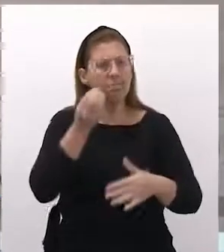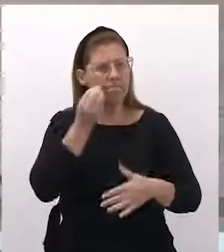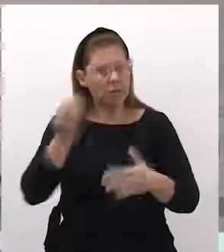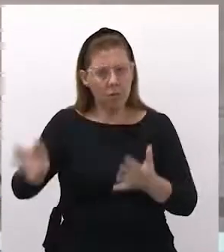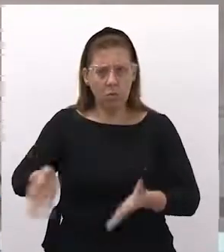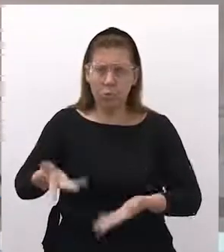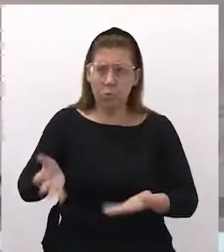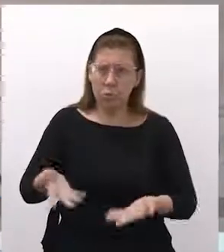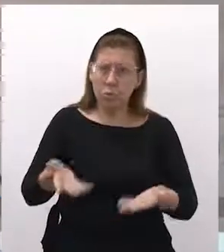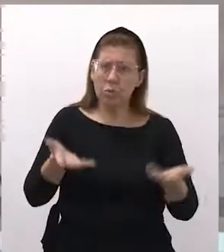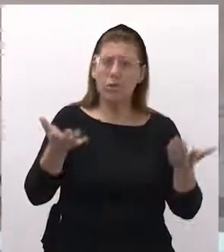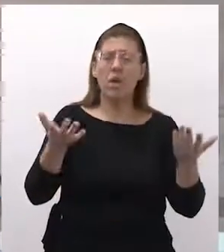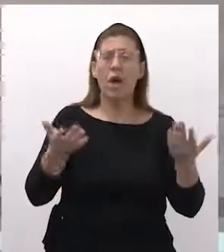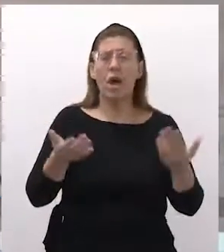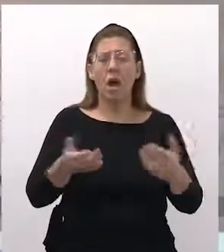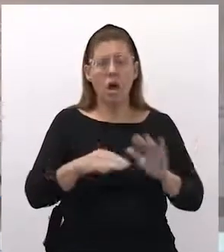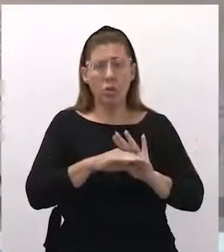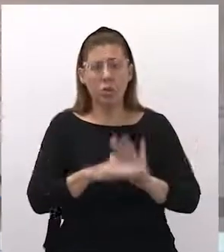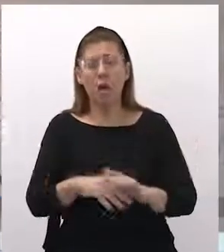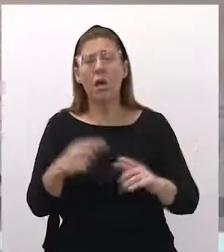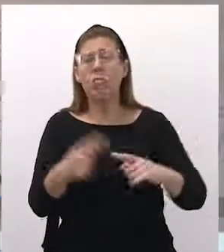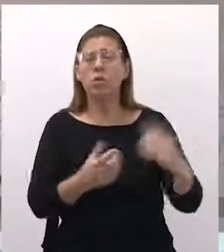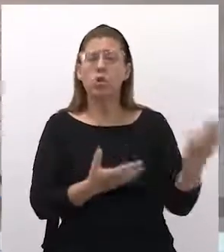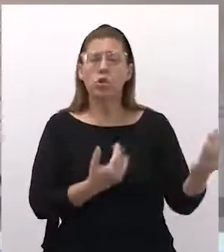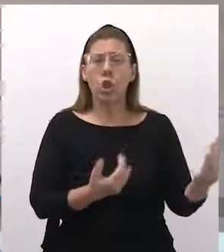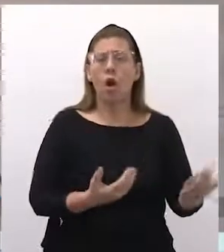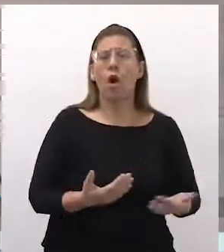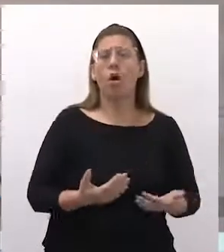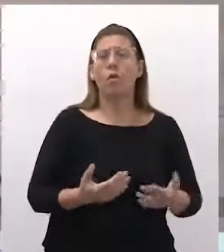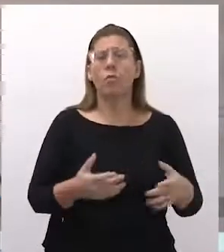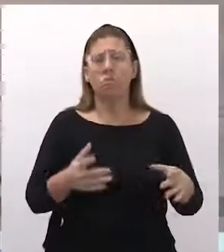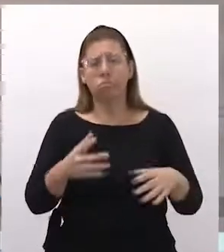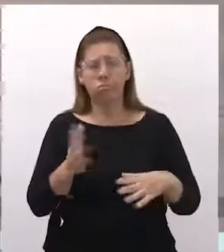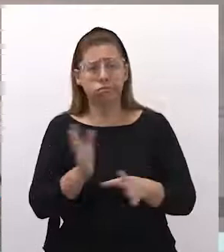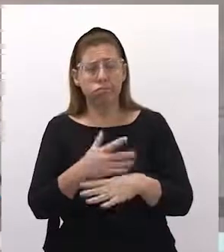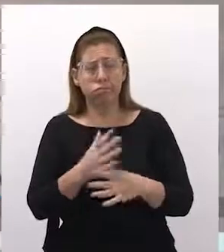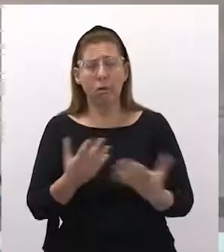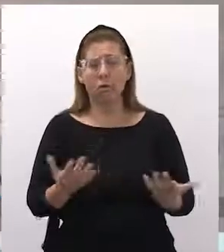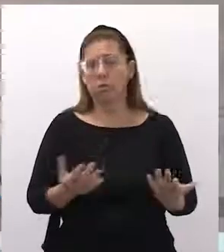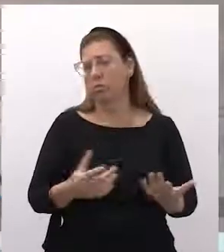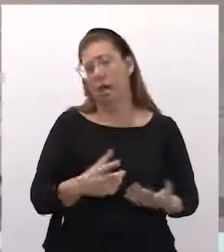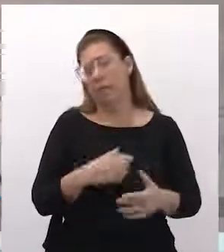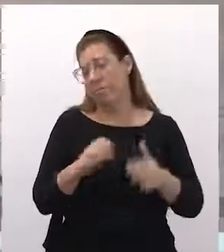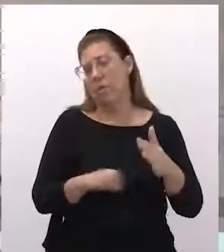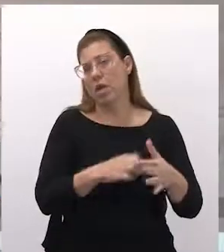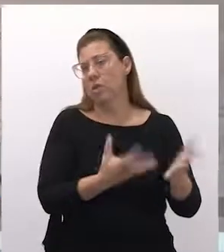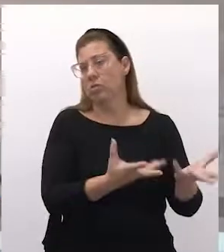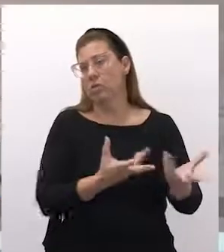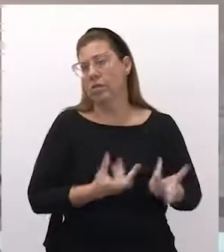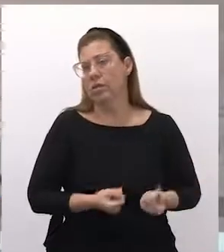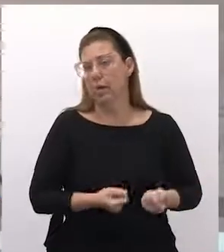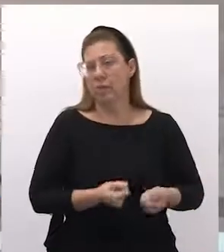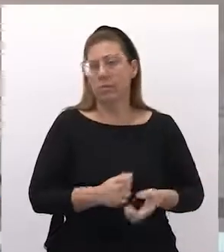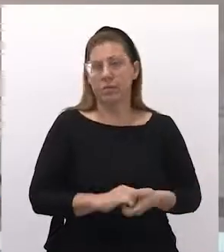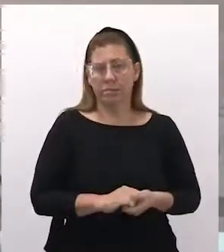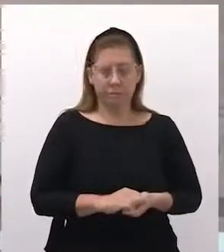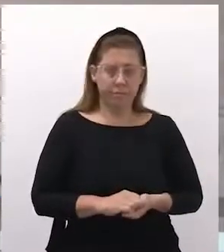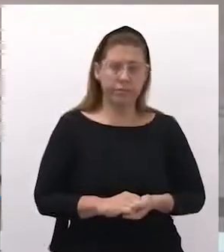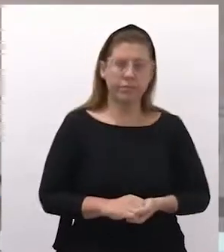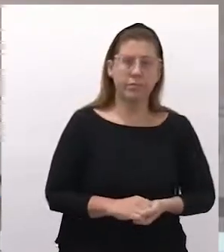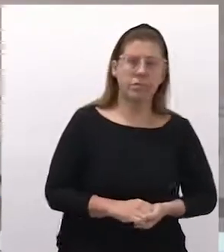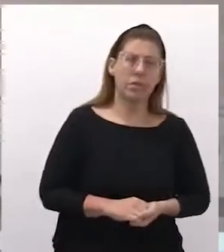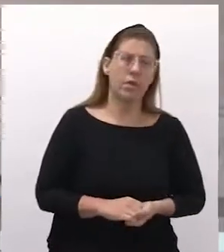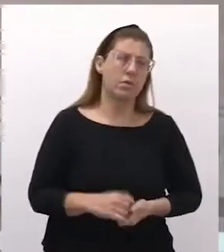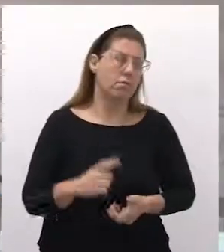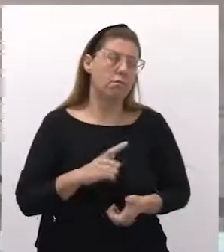né? Porque é isso, esse jovem desordeiro, ele não é, ele é produto de uma